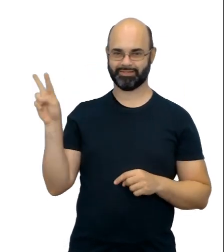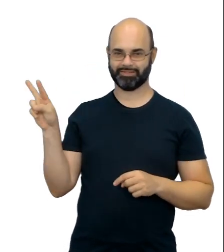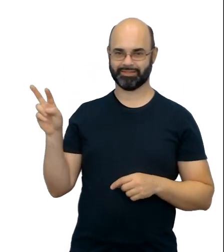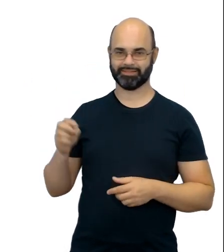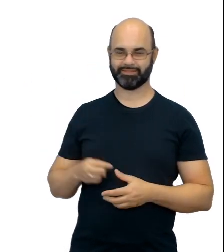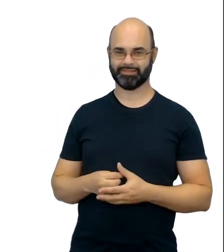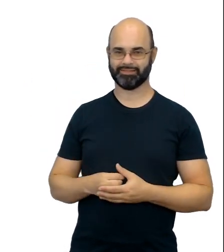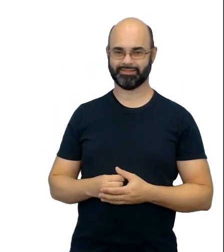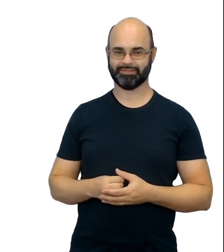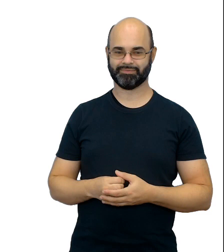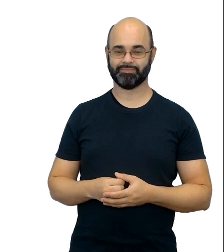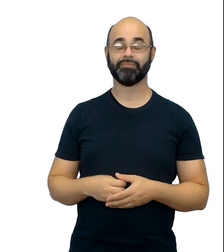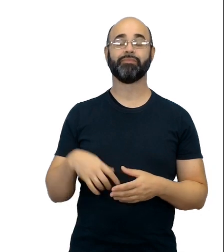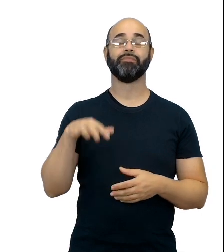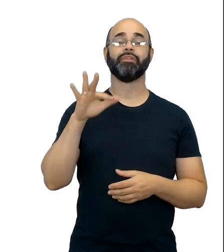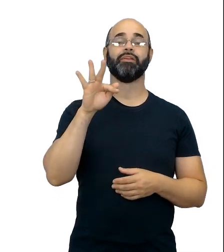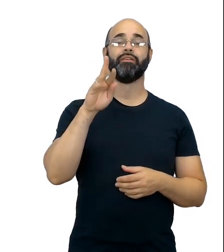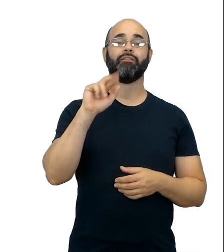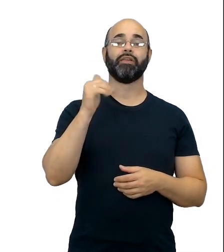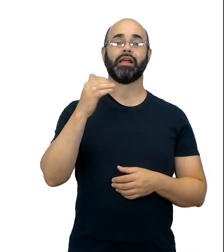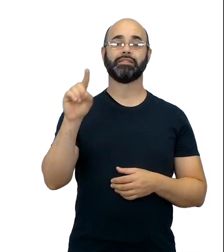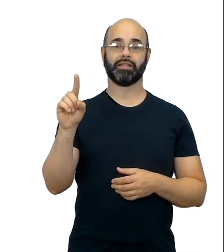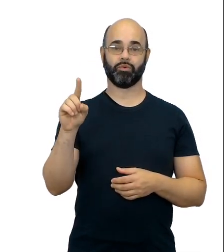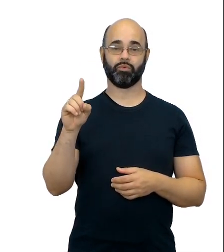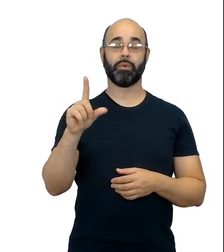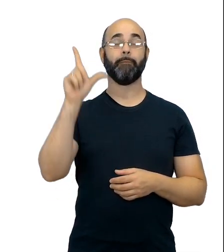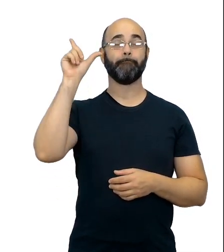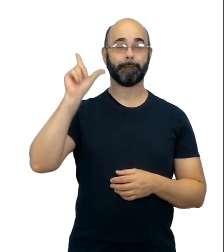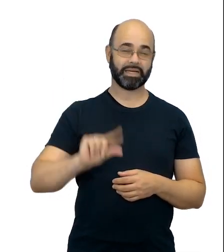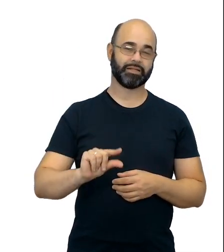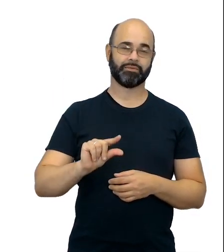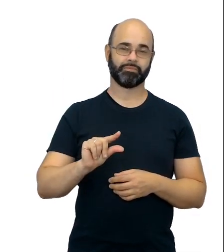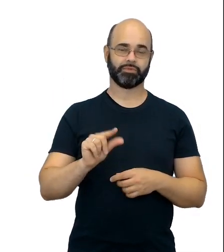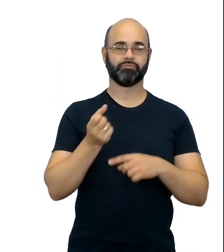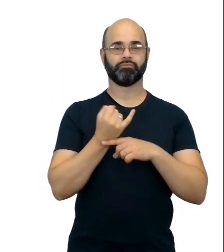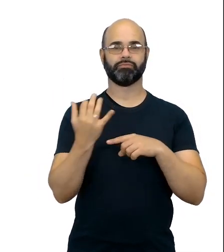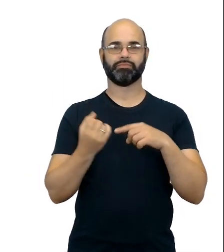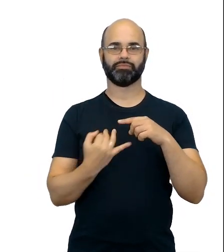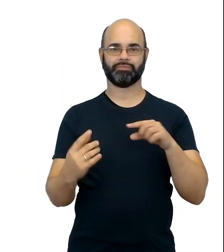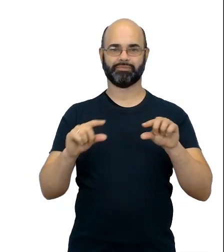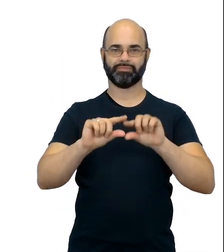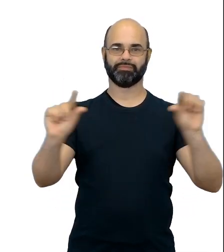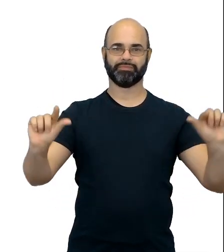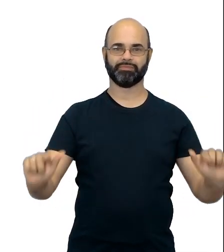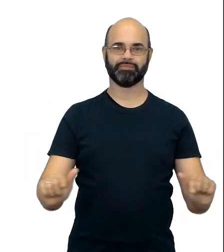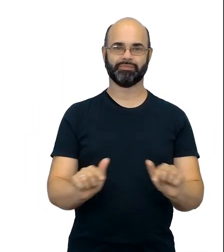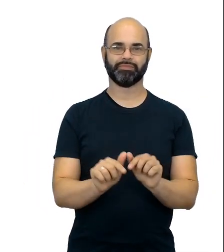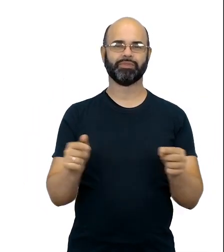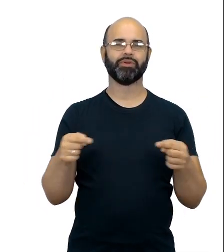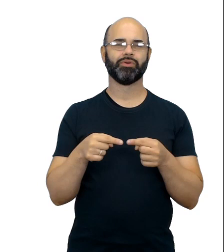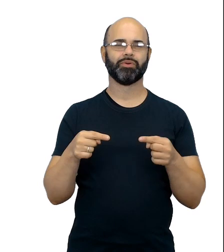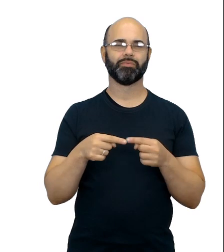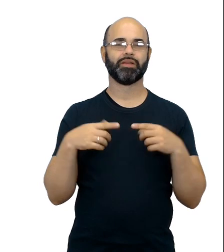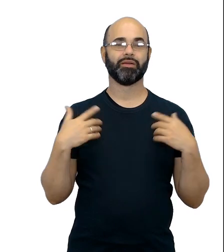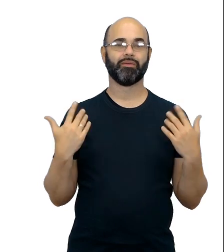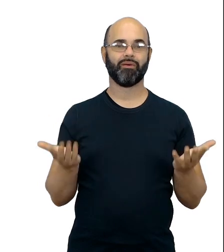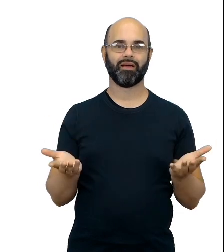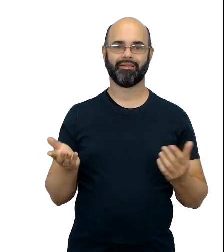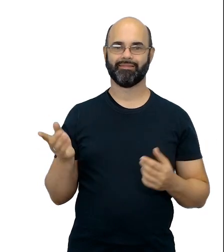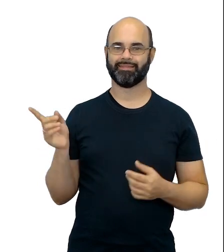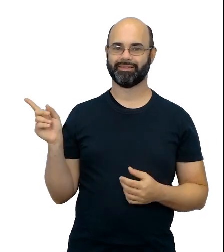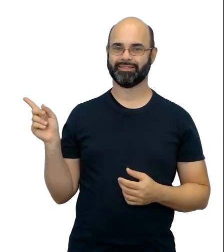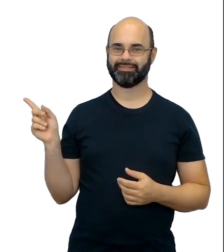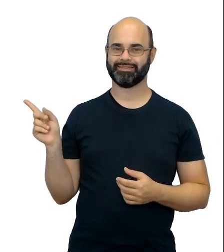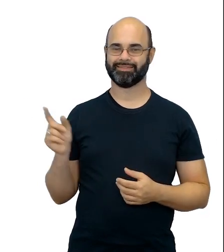fração irredutível representa a área do canteiro em relação à área do quintal,